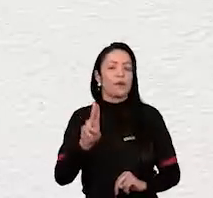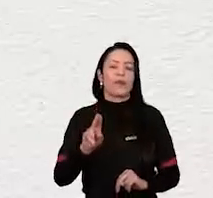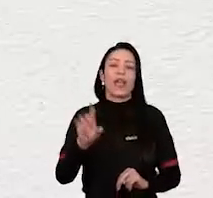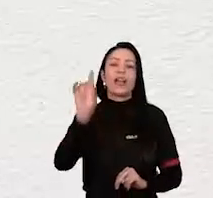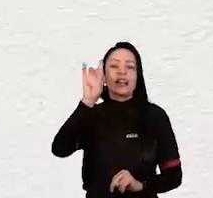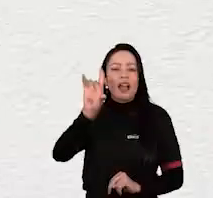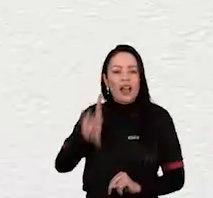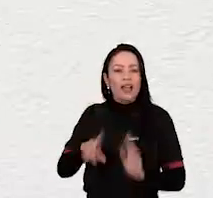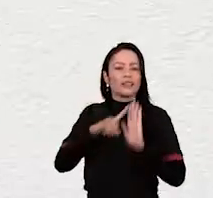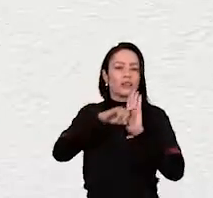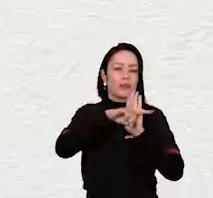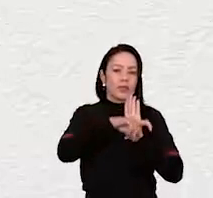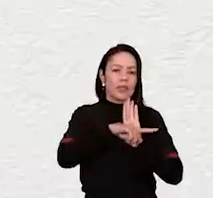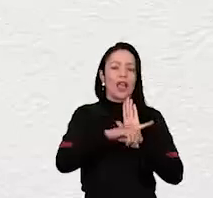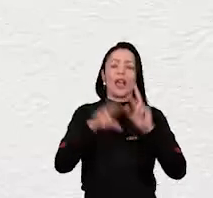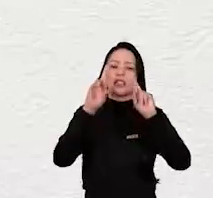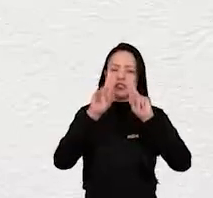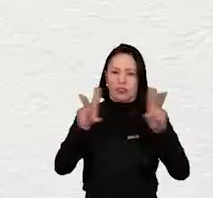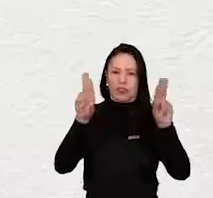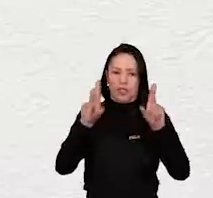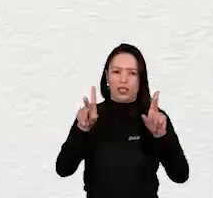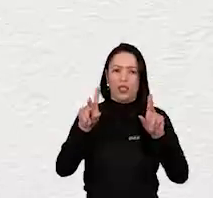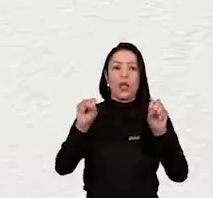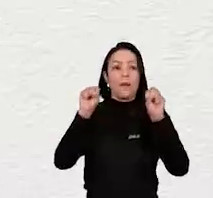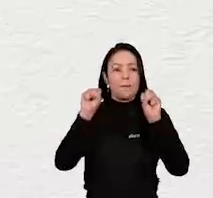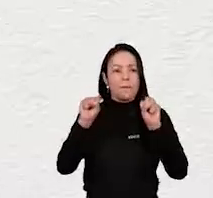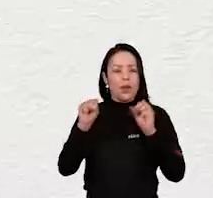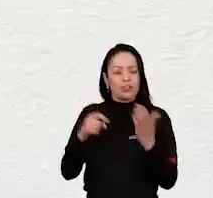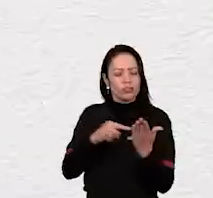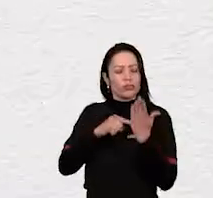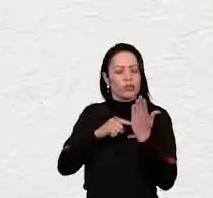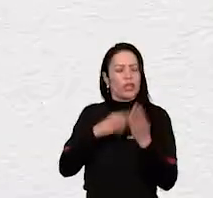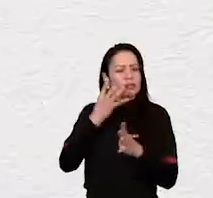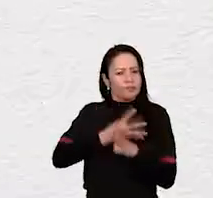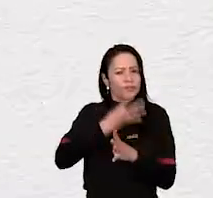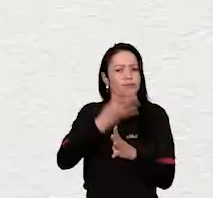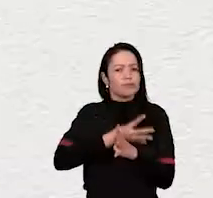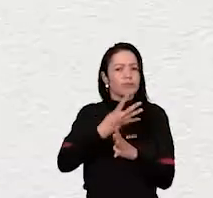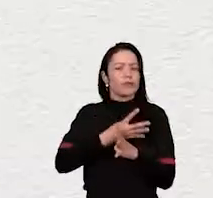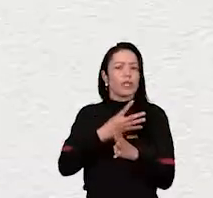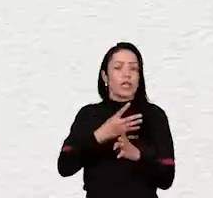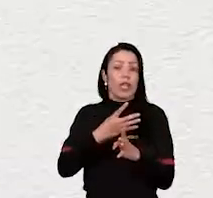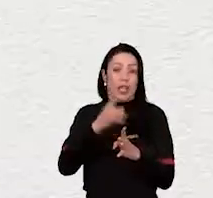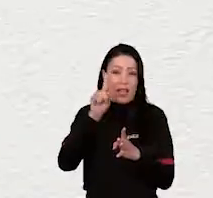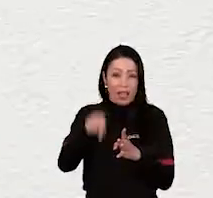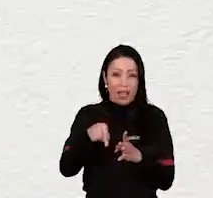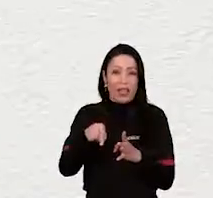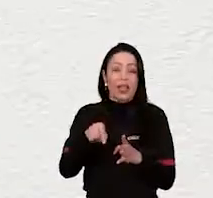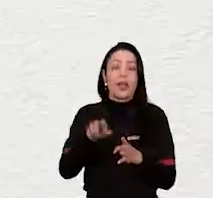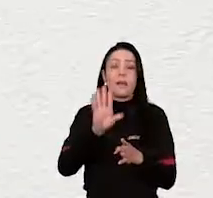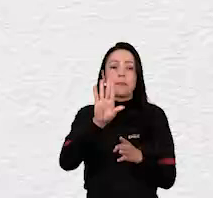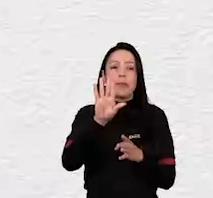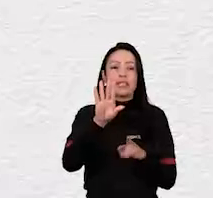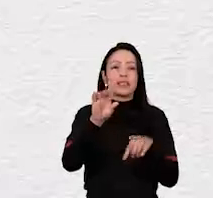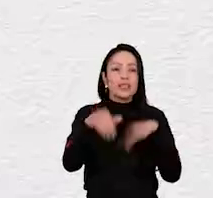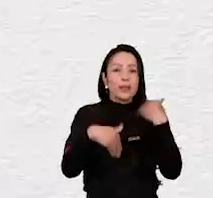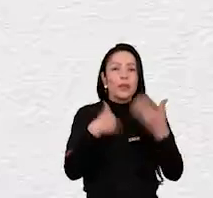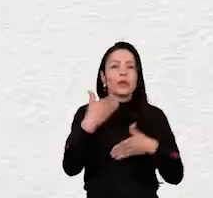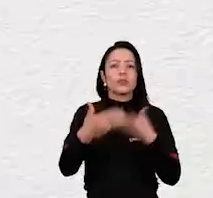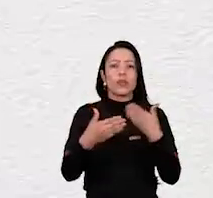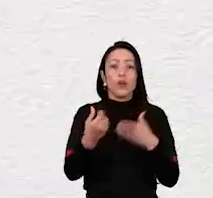perfil que mesmo que a cultura antibiograma indique todo resistente, como a Cris colocou, quando você instila